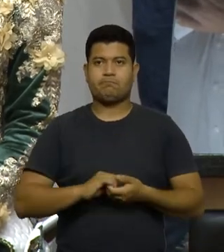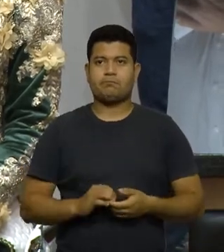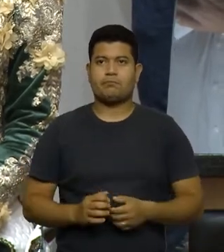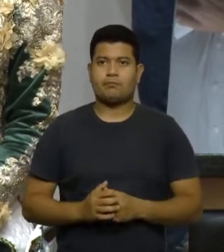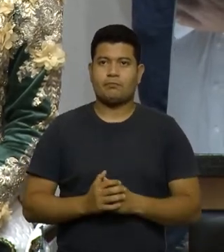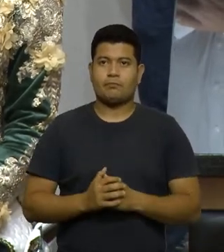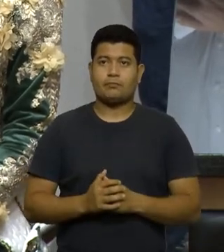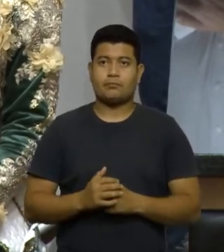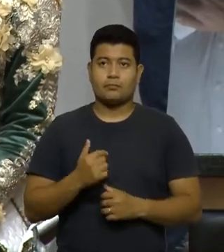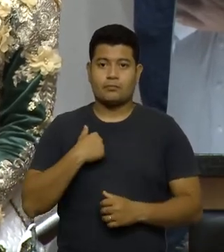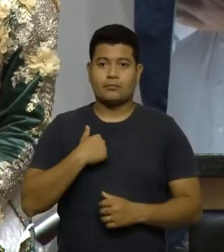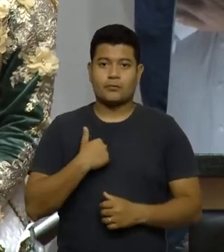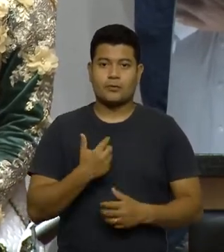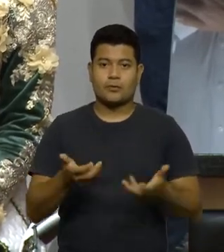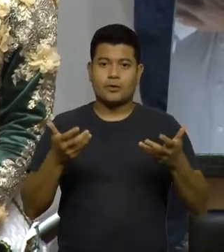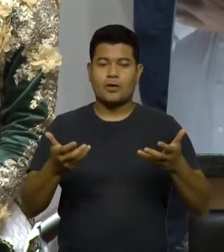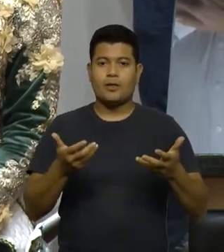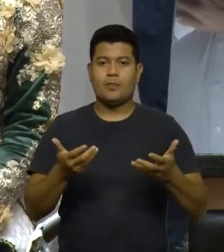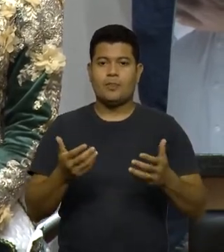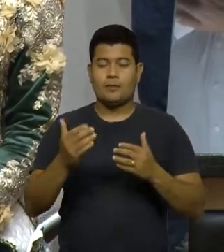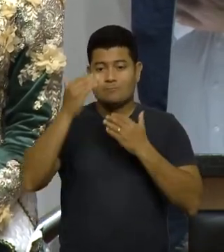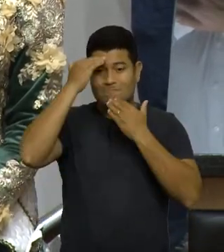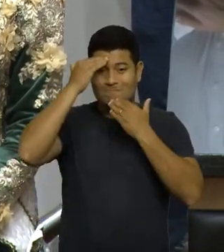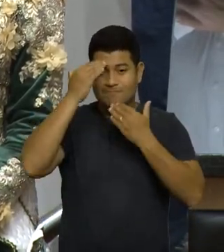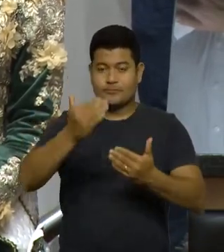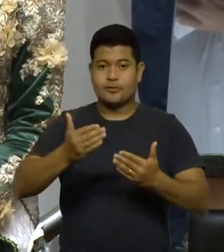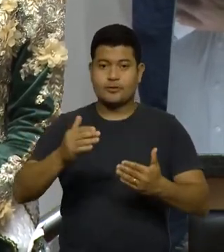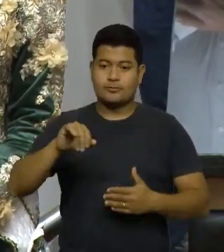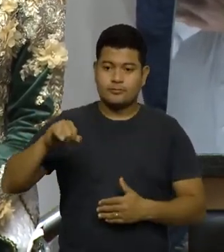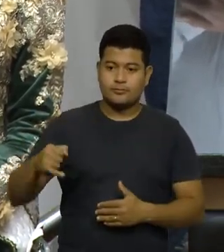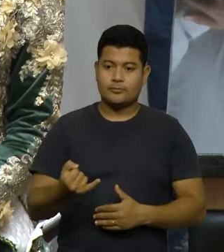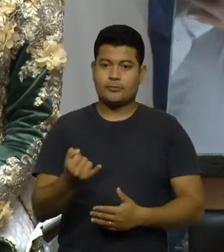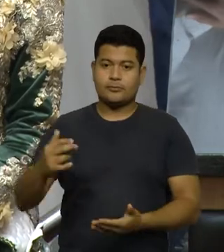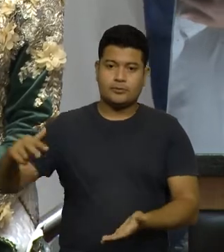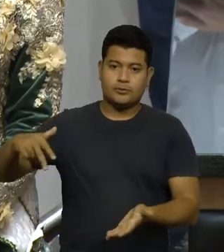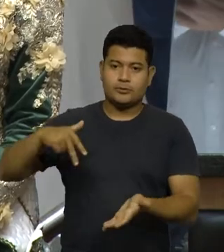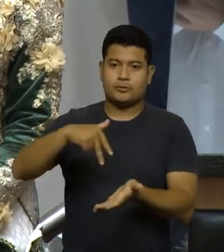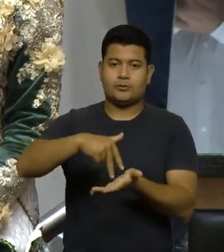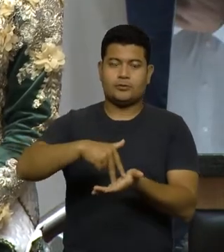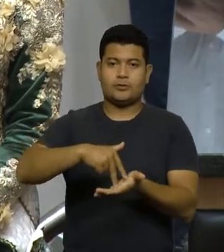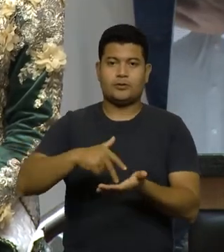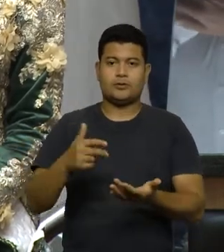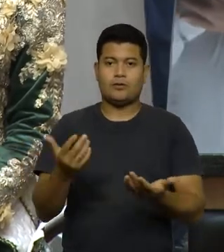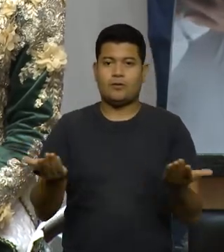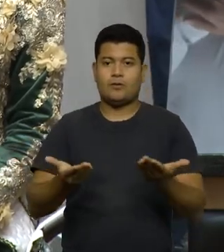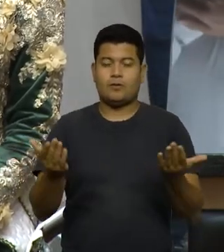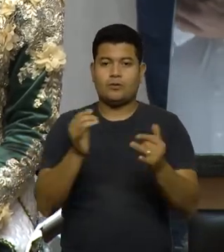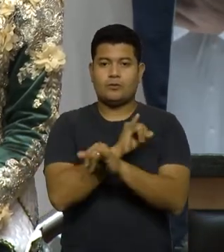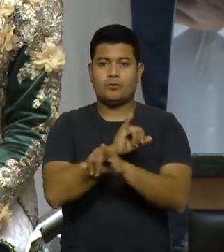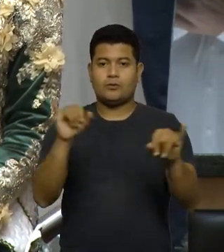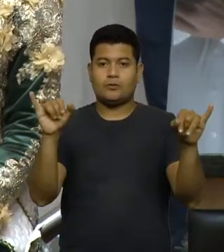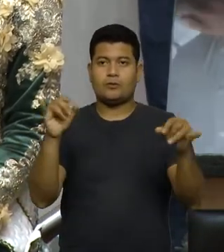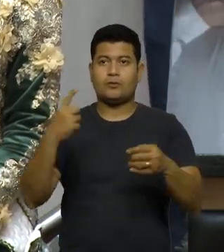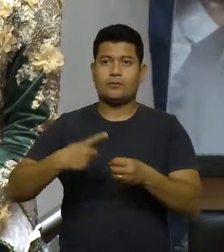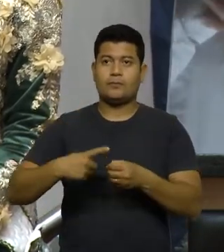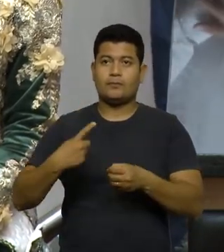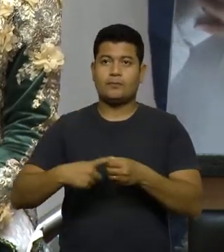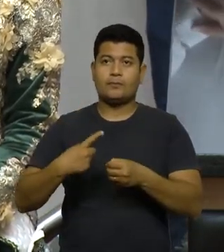Agradeço a oportunidade de estar aqui hoje trazendo o nome do nosso município, onde vamos